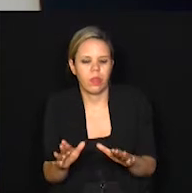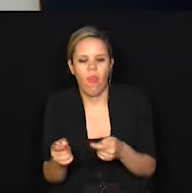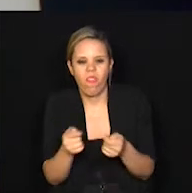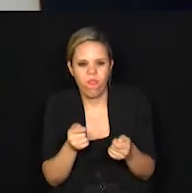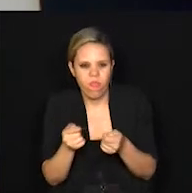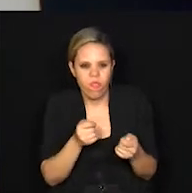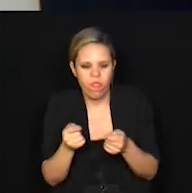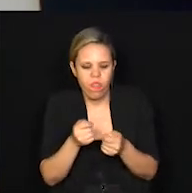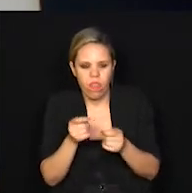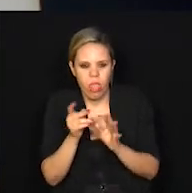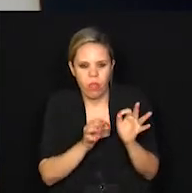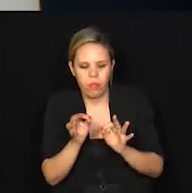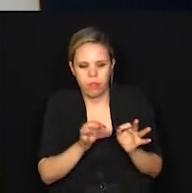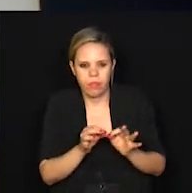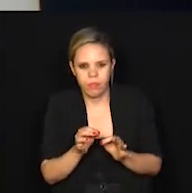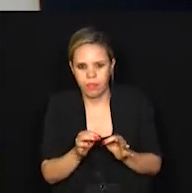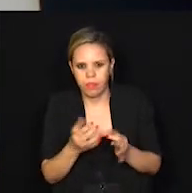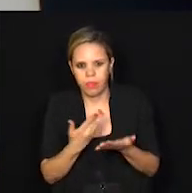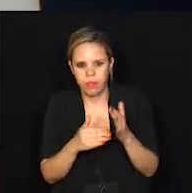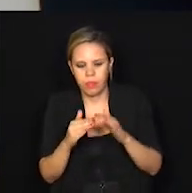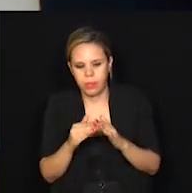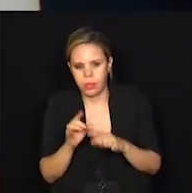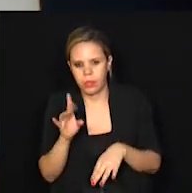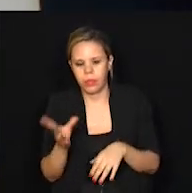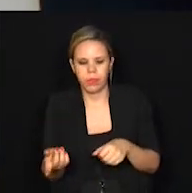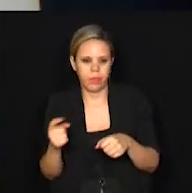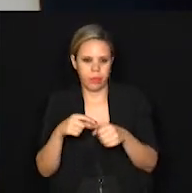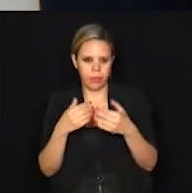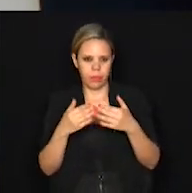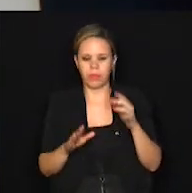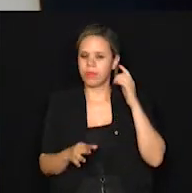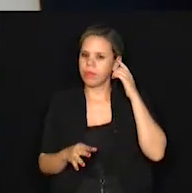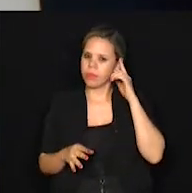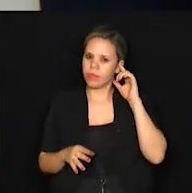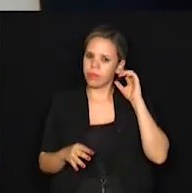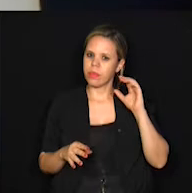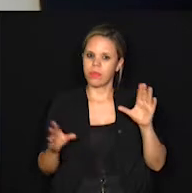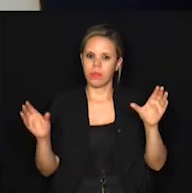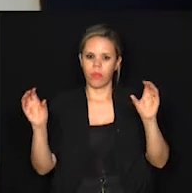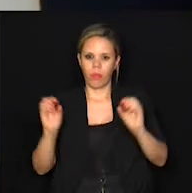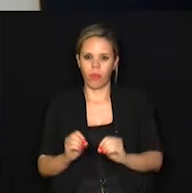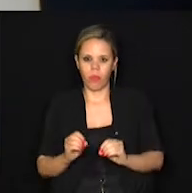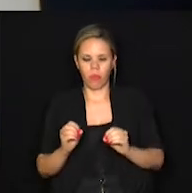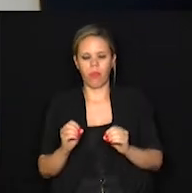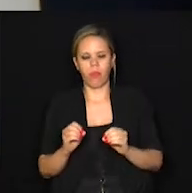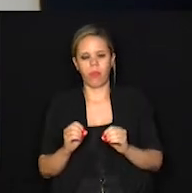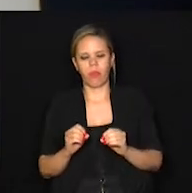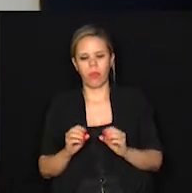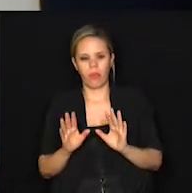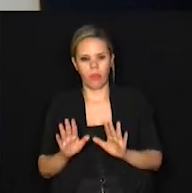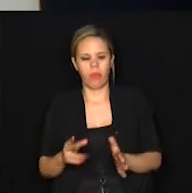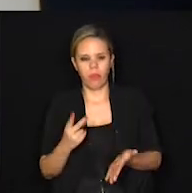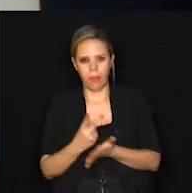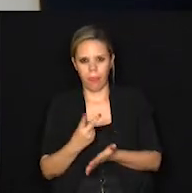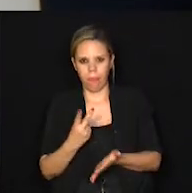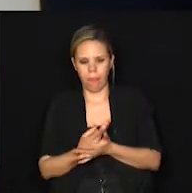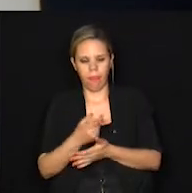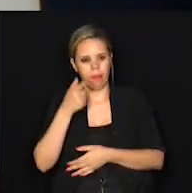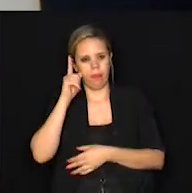para trabalhar e as crianças ficam sozinhas. Então, isso foi a fala de uma mãe. Qual assistência tem sido prestada para